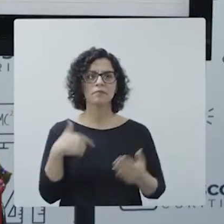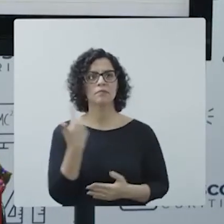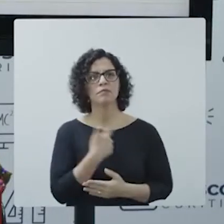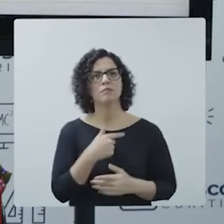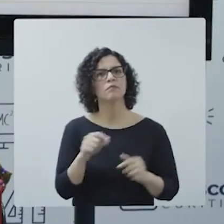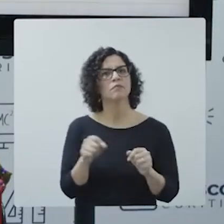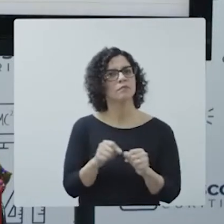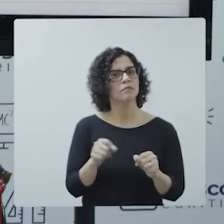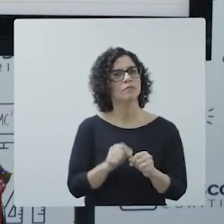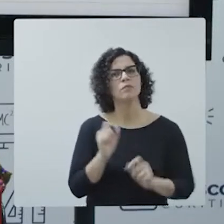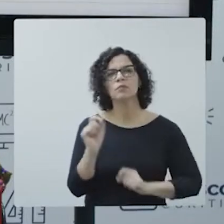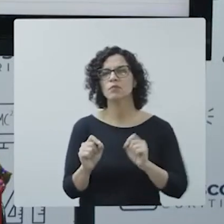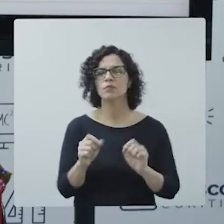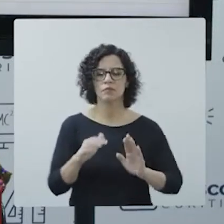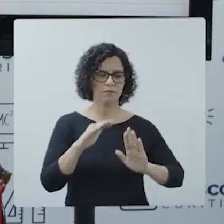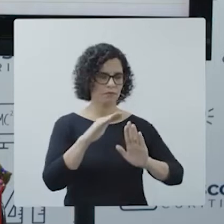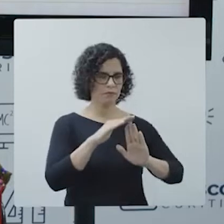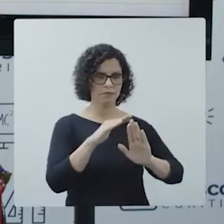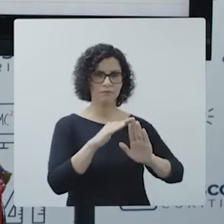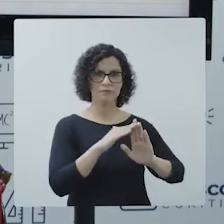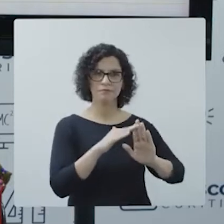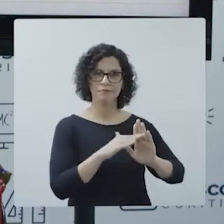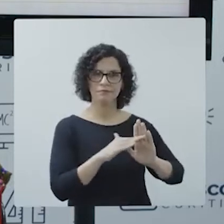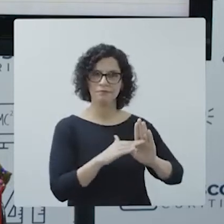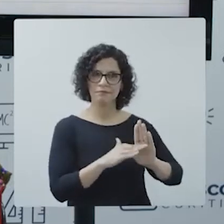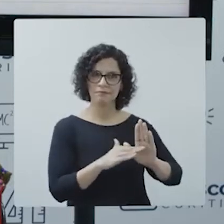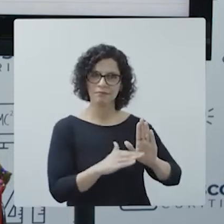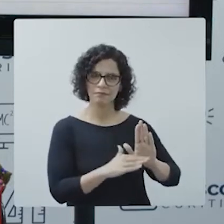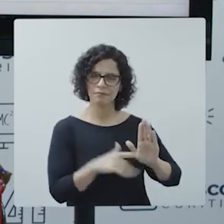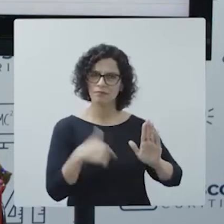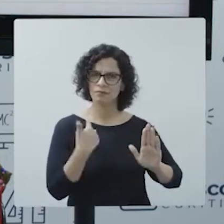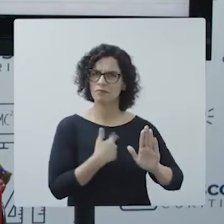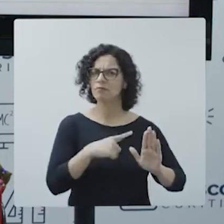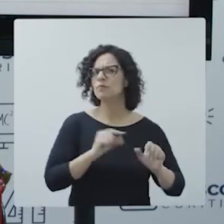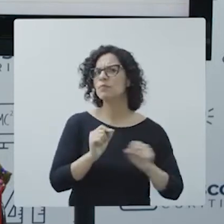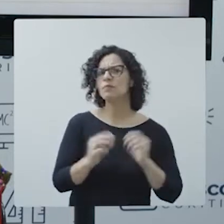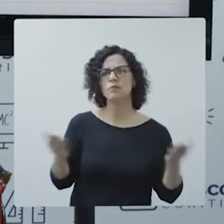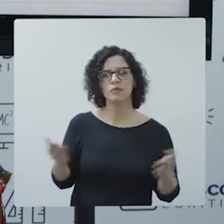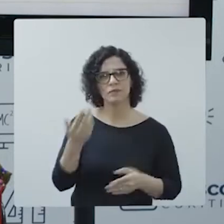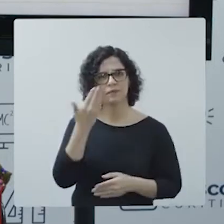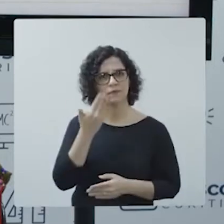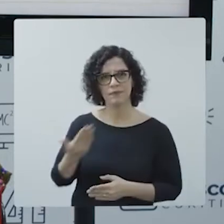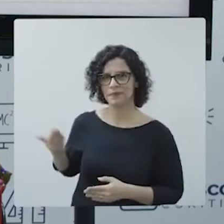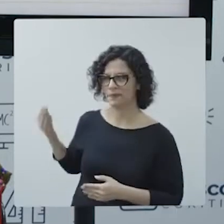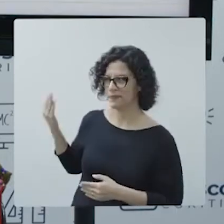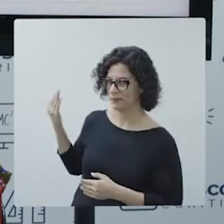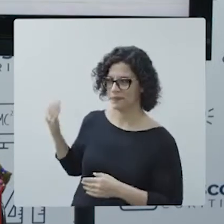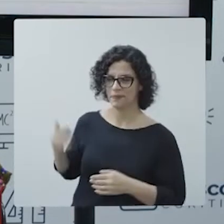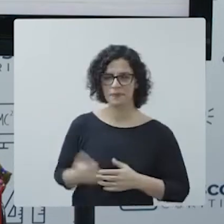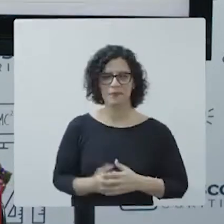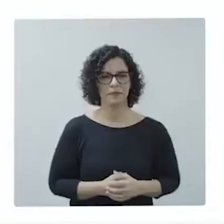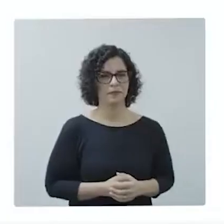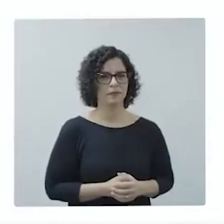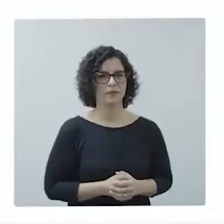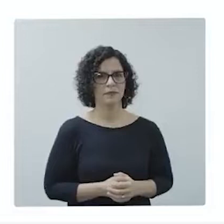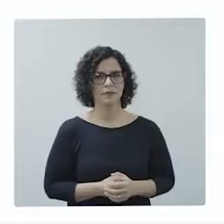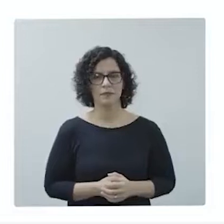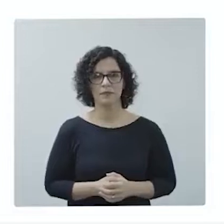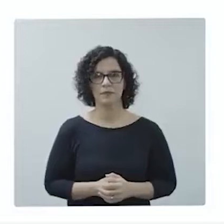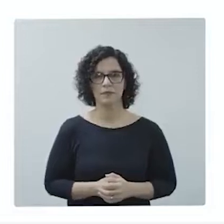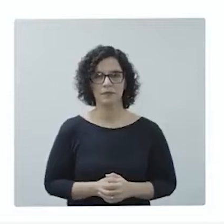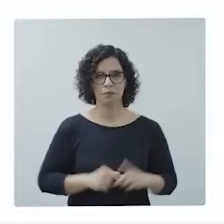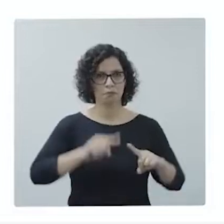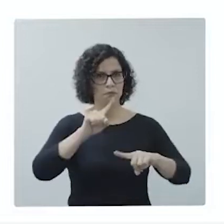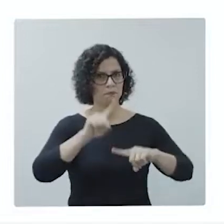nós vamos para a nossa rotina. O que teremos hoje? Olho lá na tela. Nós